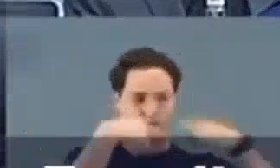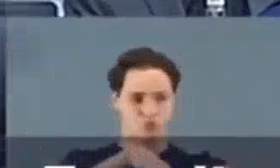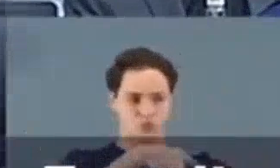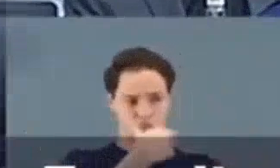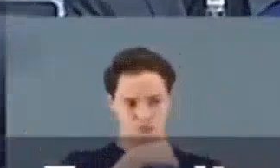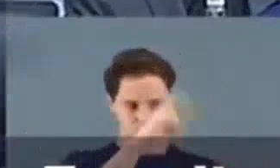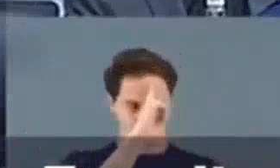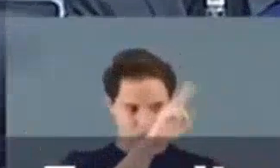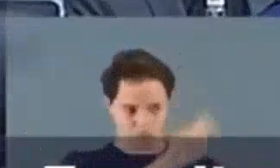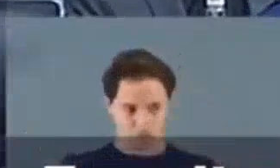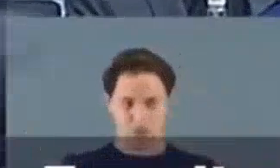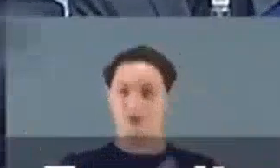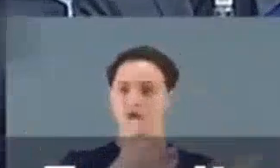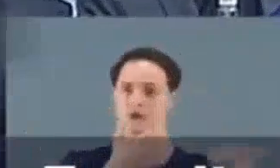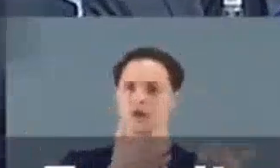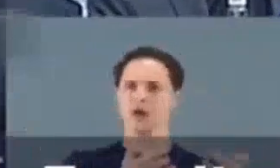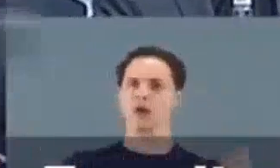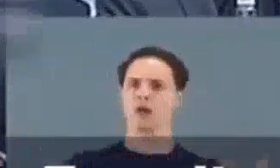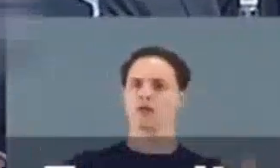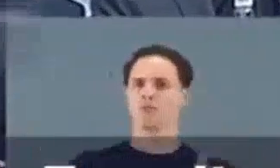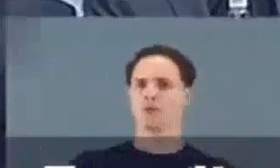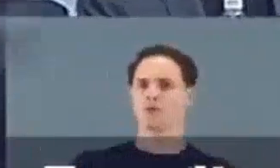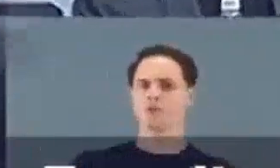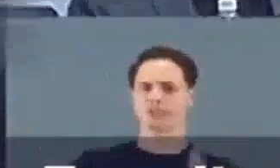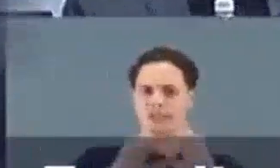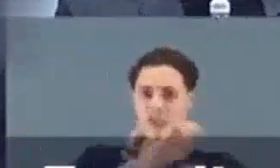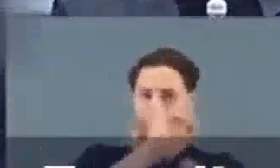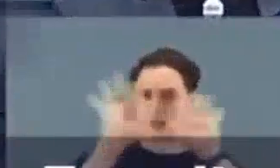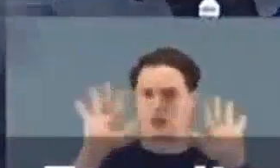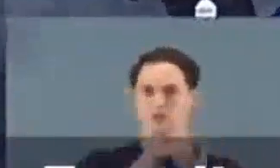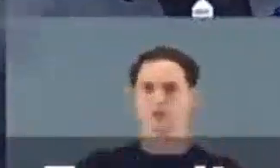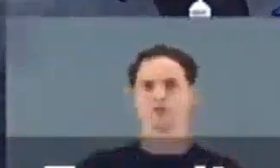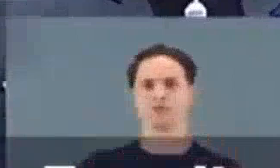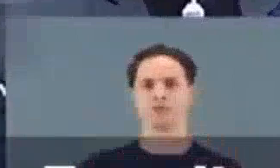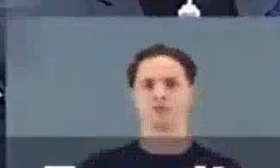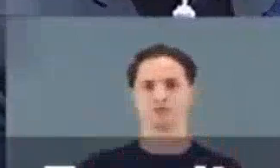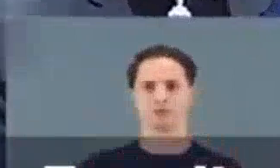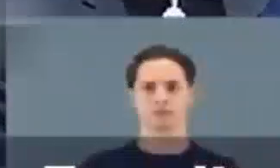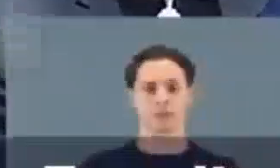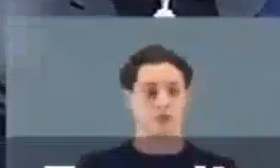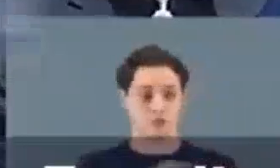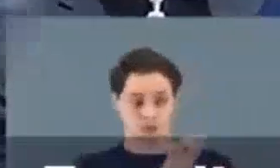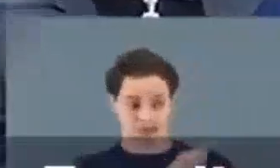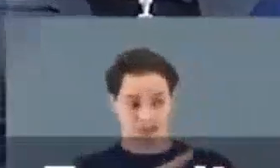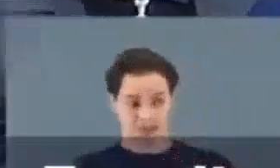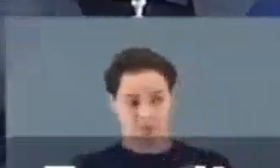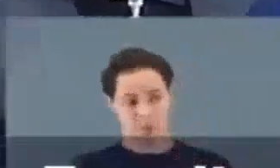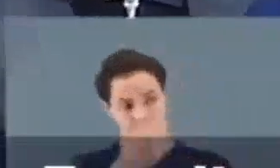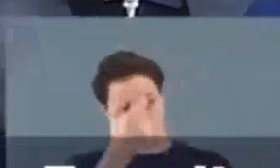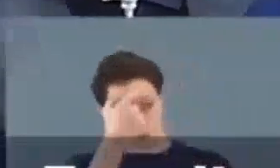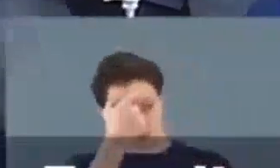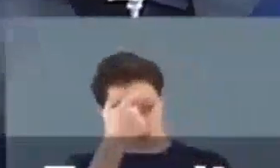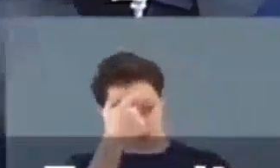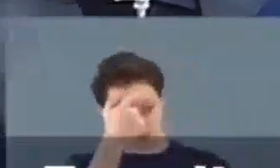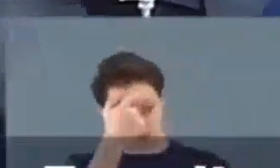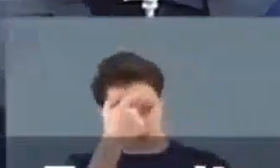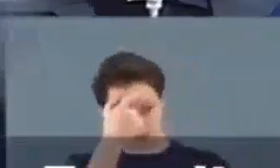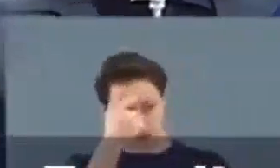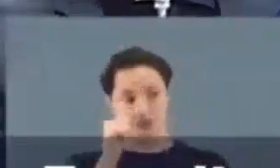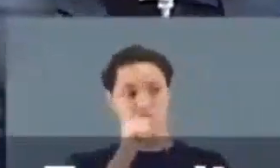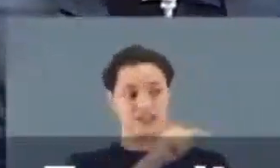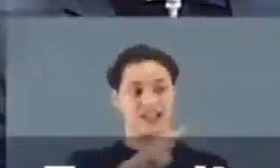quero apenas a resposta do senhor de forma clara. O senhor tem consciência que o senhor foi